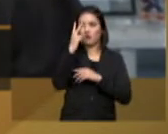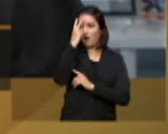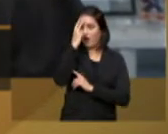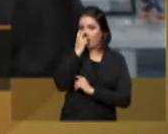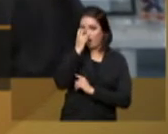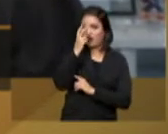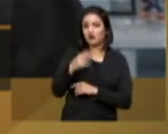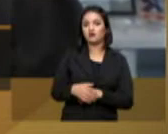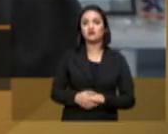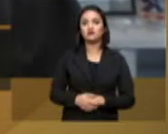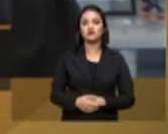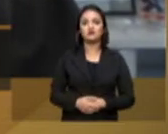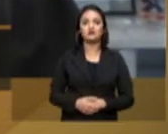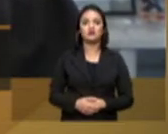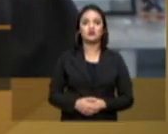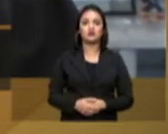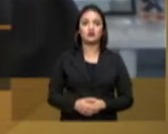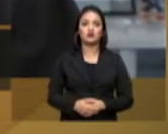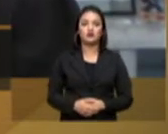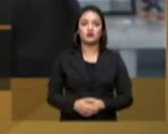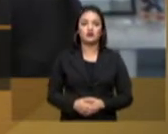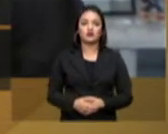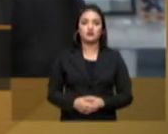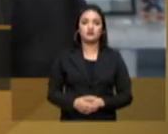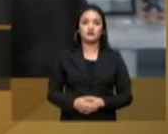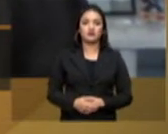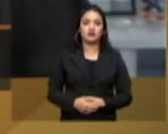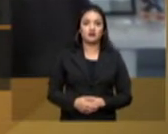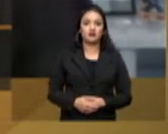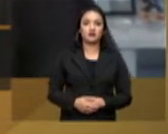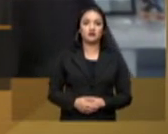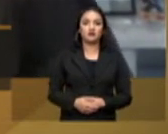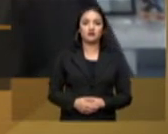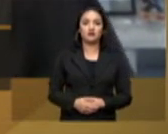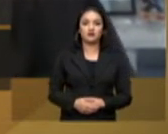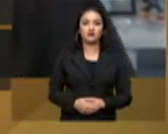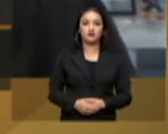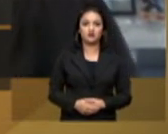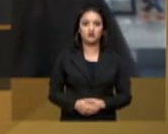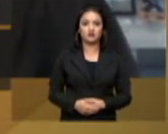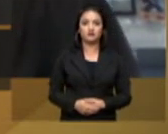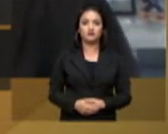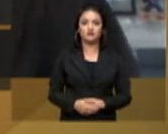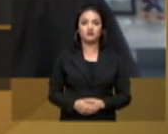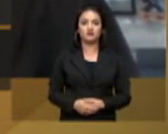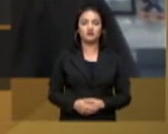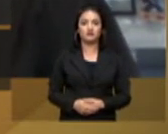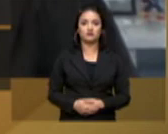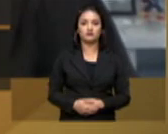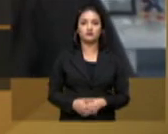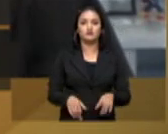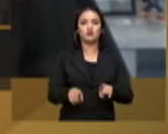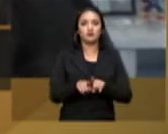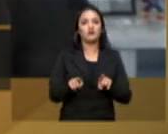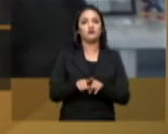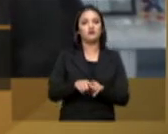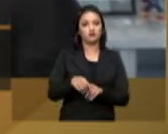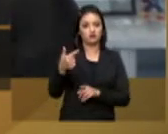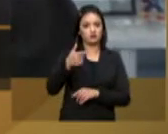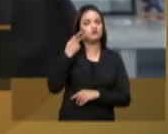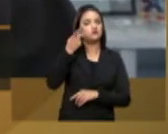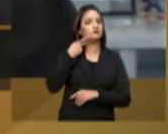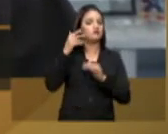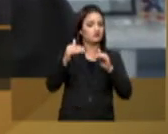Aras, excelentíssimo procurador-geral da República, doutor Augusto Aras, excelentíssimo vice-procurador-geral da República, Humberto Jacques de